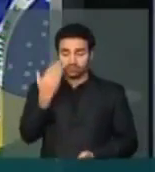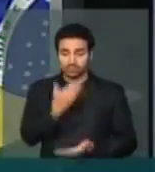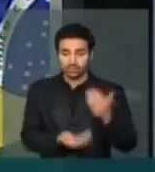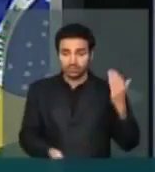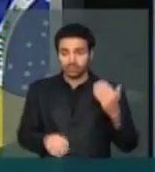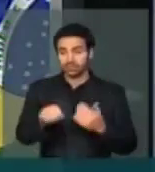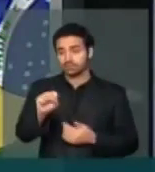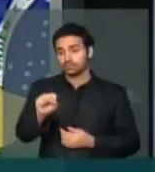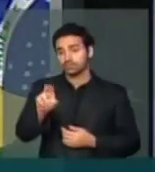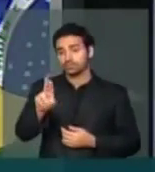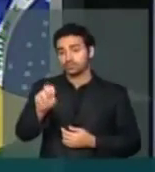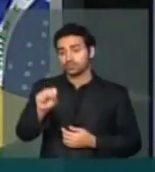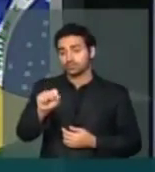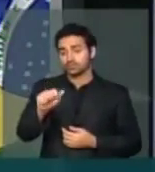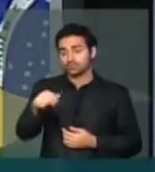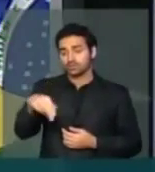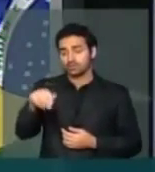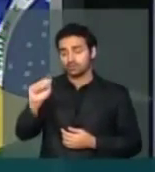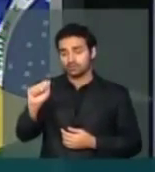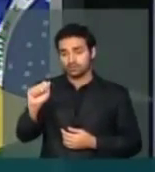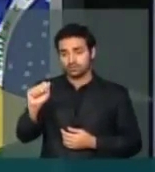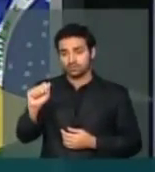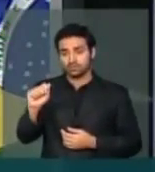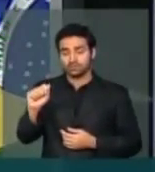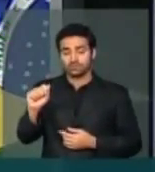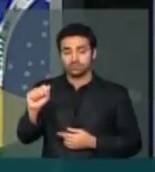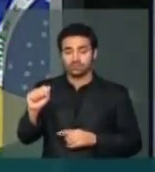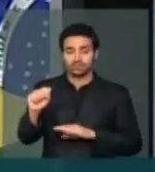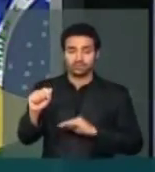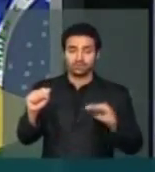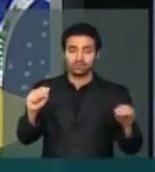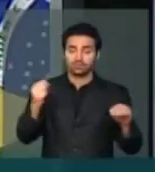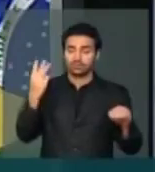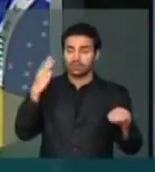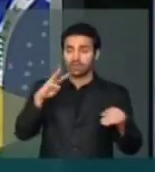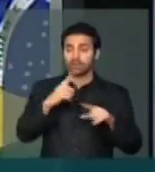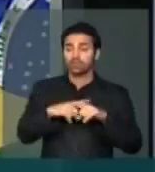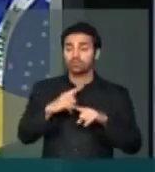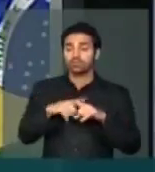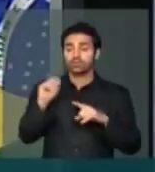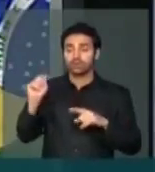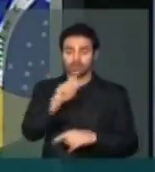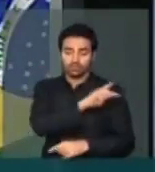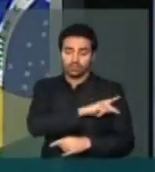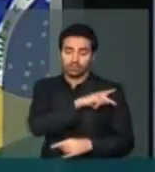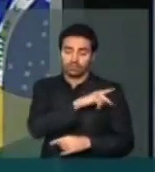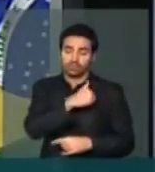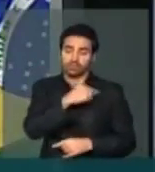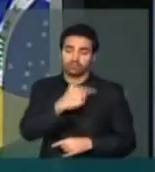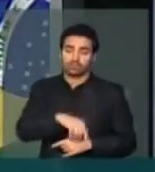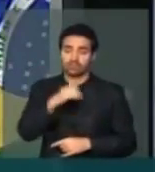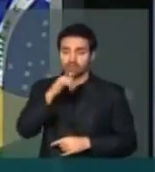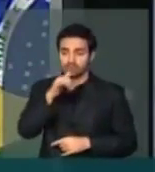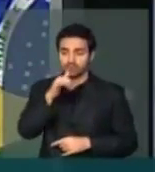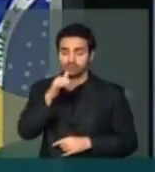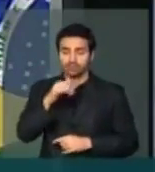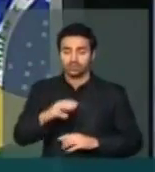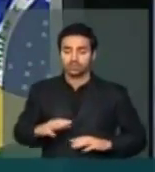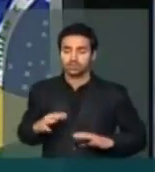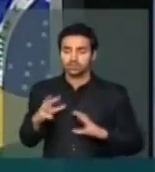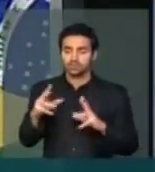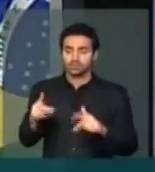Suzana, deputado Hildo, para o Maranhão, porque o Piauí não tinha energia. E vamos perder todas